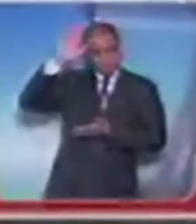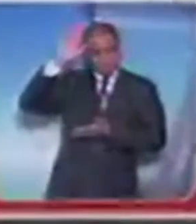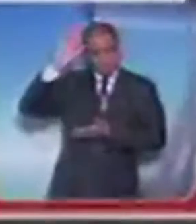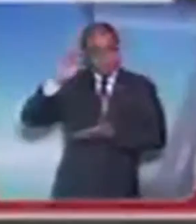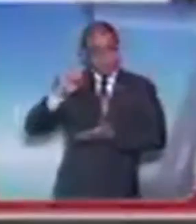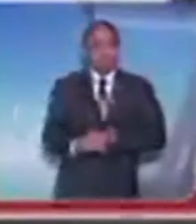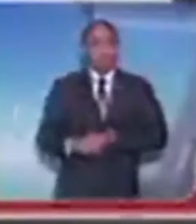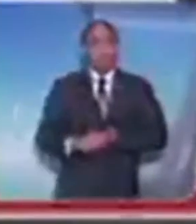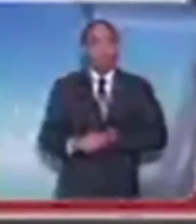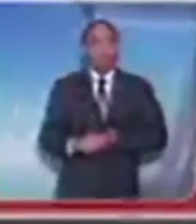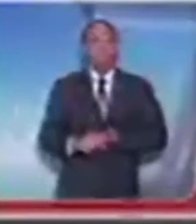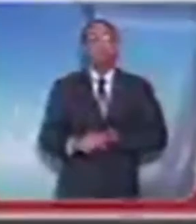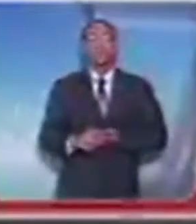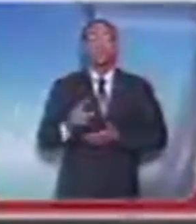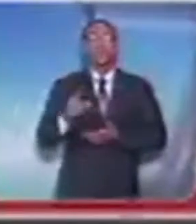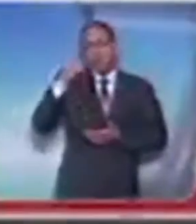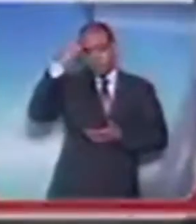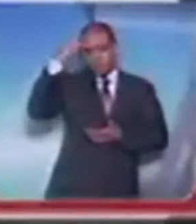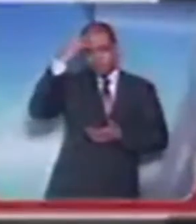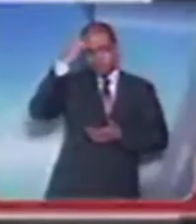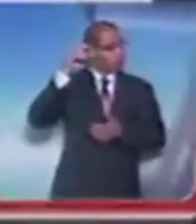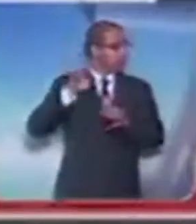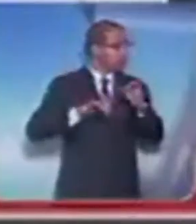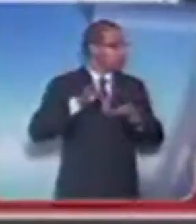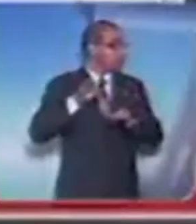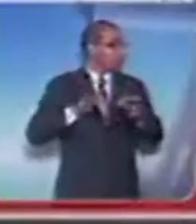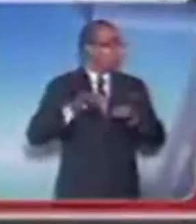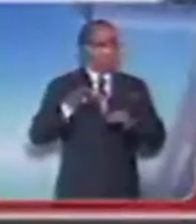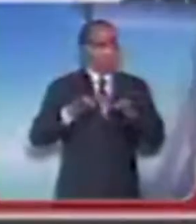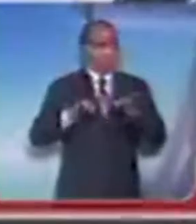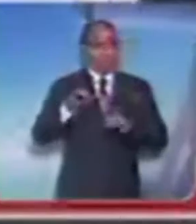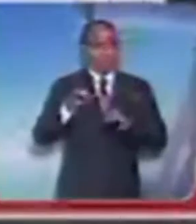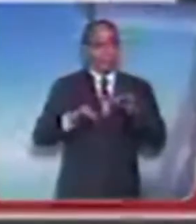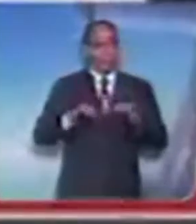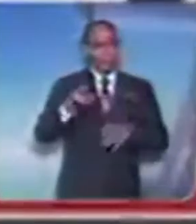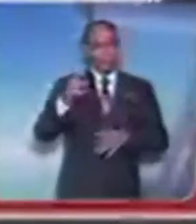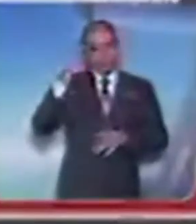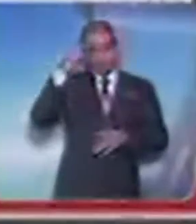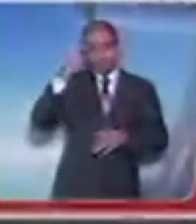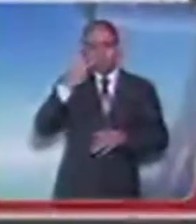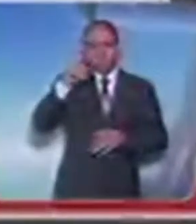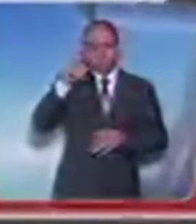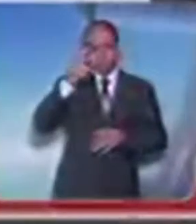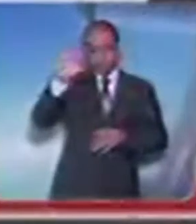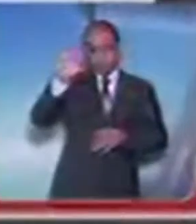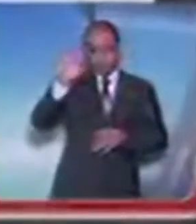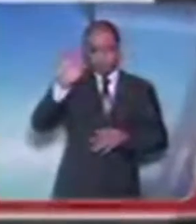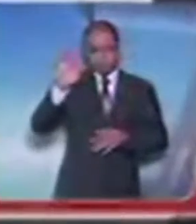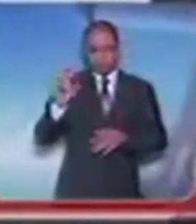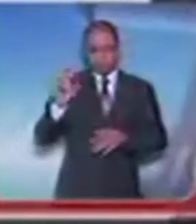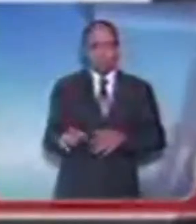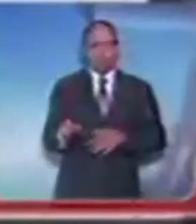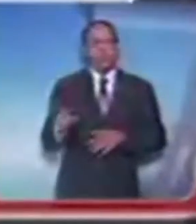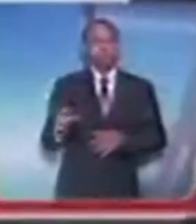forma direta, nós podemos fazer uma previsão, senhor presidente. Hoje no Brasil nós temos por volta de 50 milhões de trabalhadores, dos